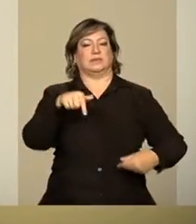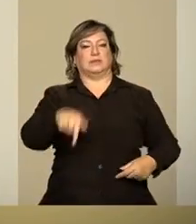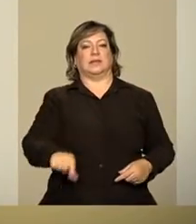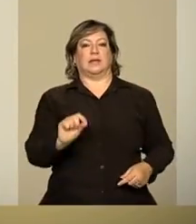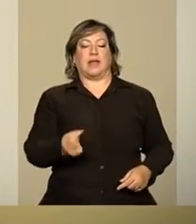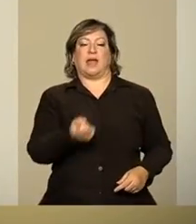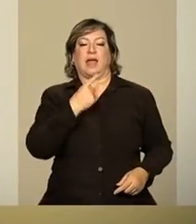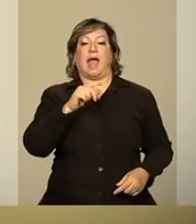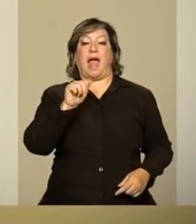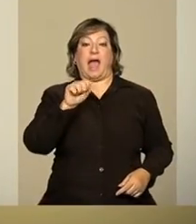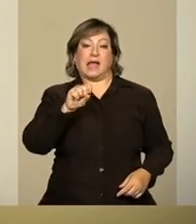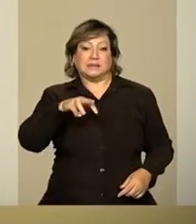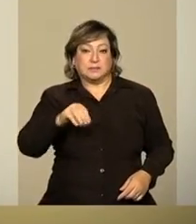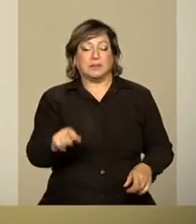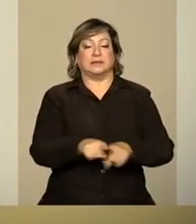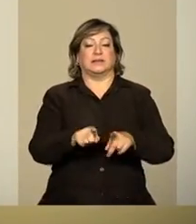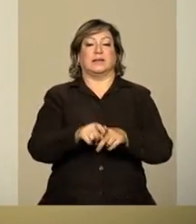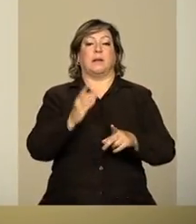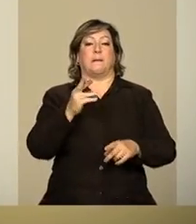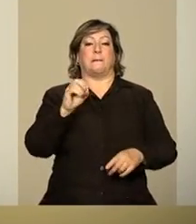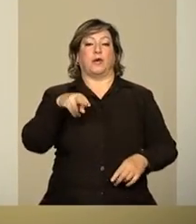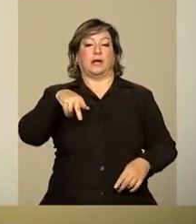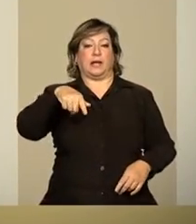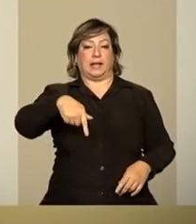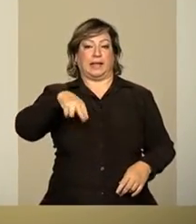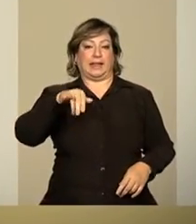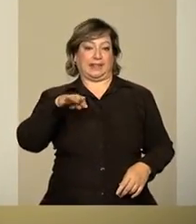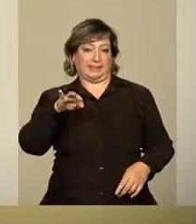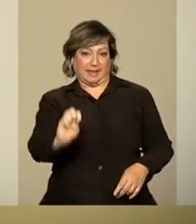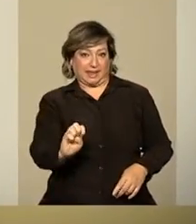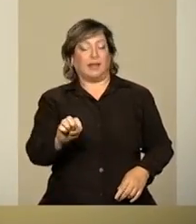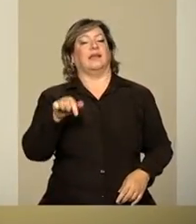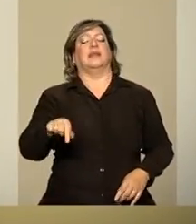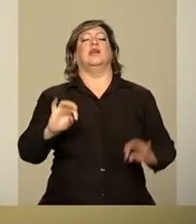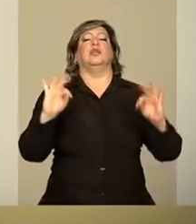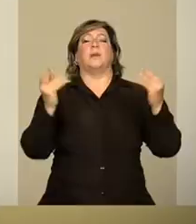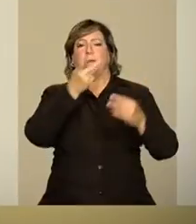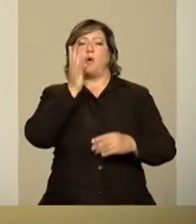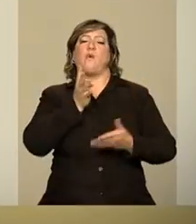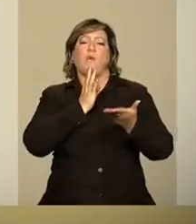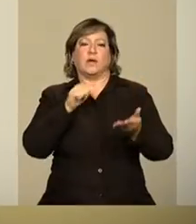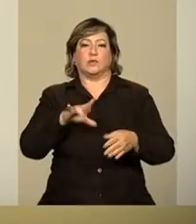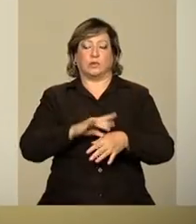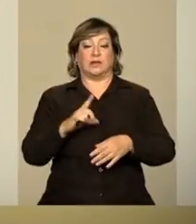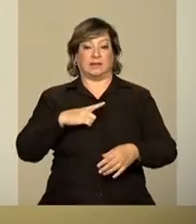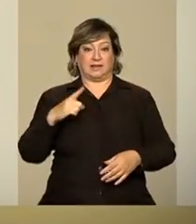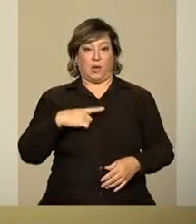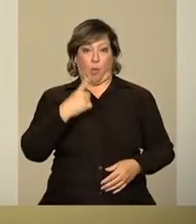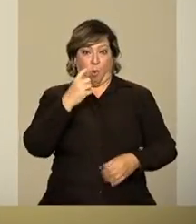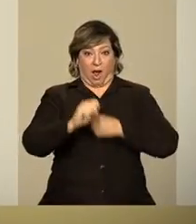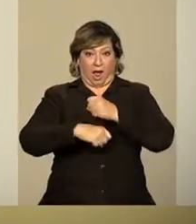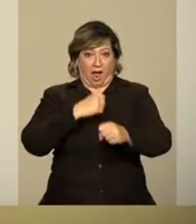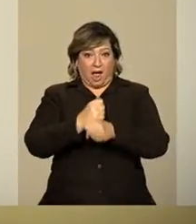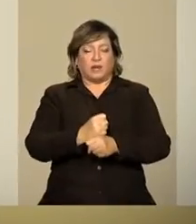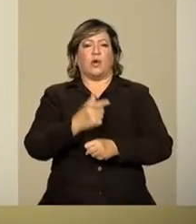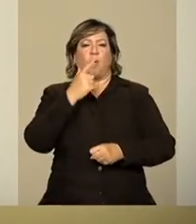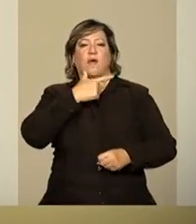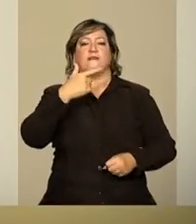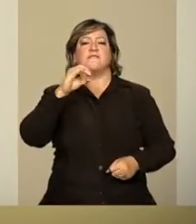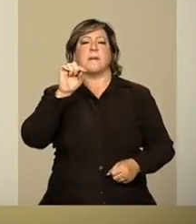bronquite como muita gente conhece essa doença em um ano nós tivemos 20 mil internações a menos